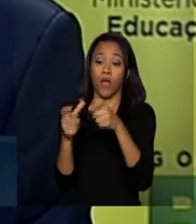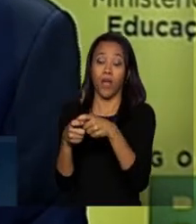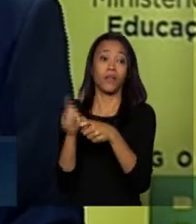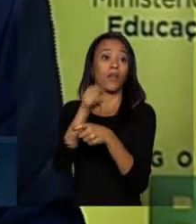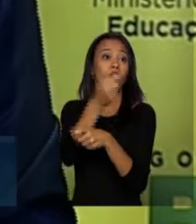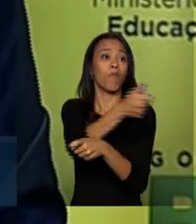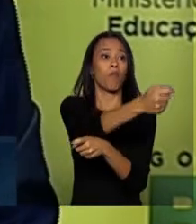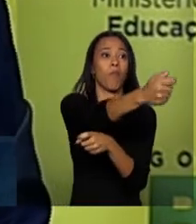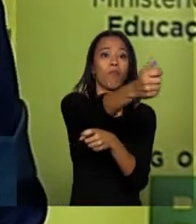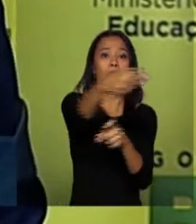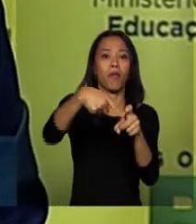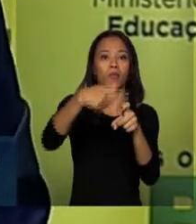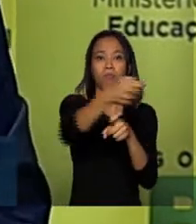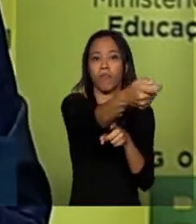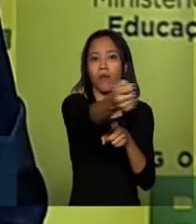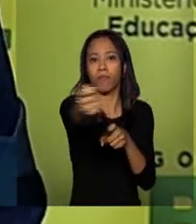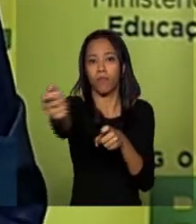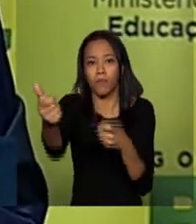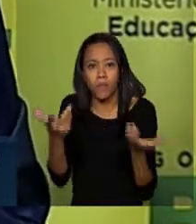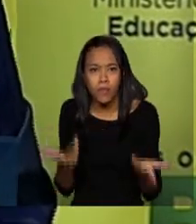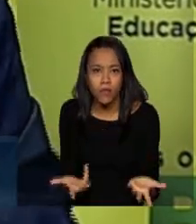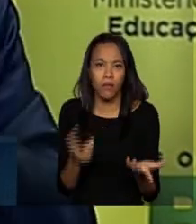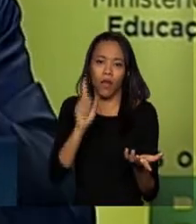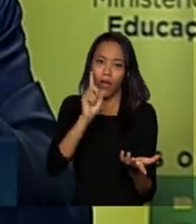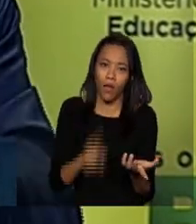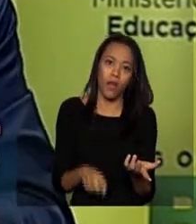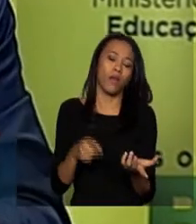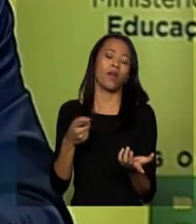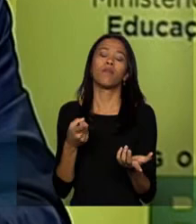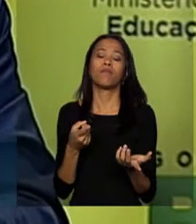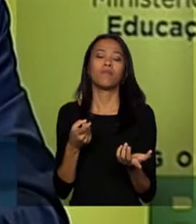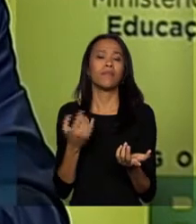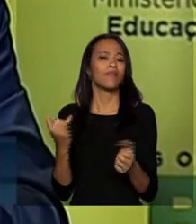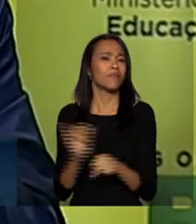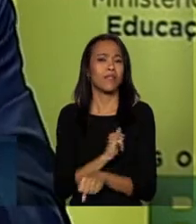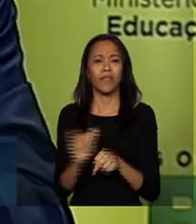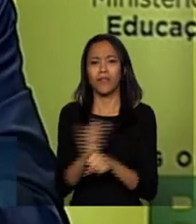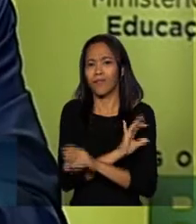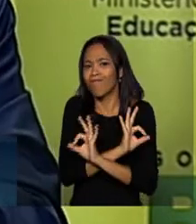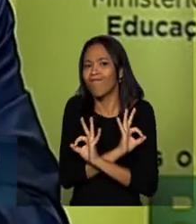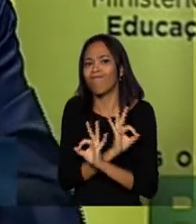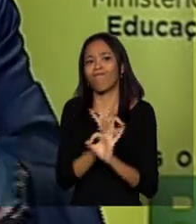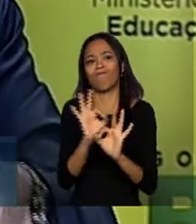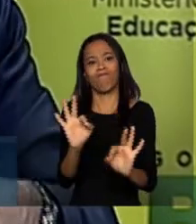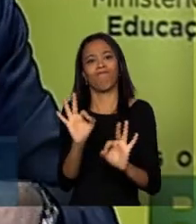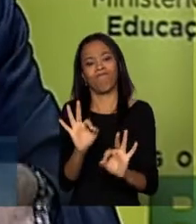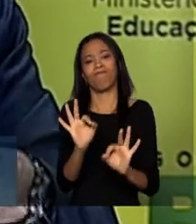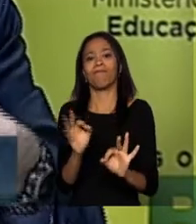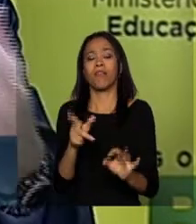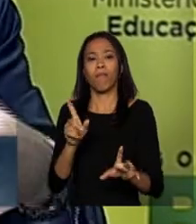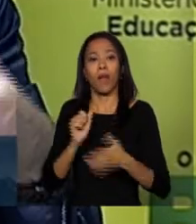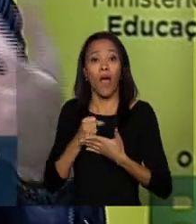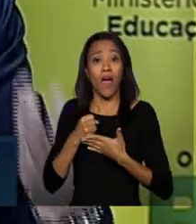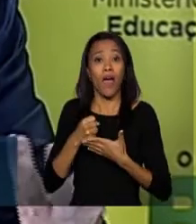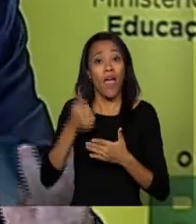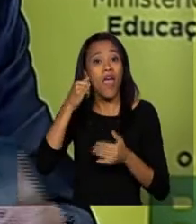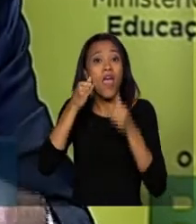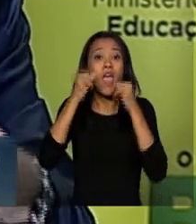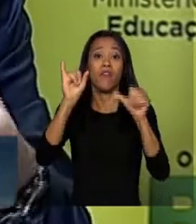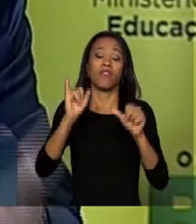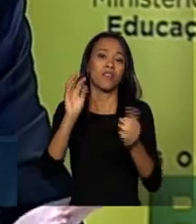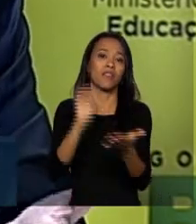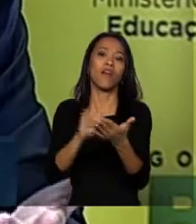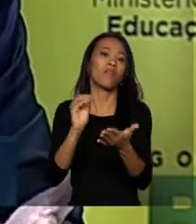isso que o tempo inteiro a gente diz, olha, é um mecanismo indutor de enfrentamento desta desigualdade